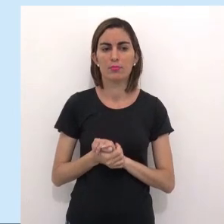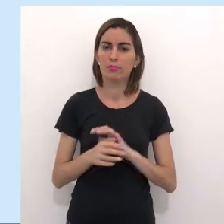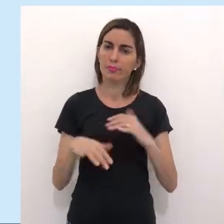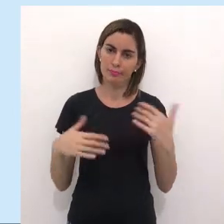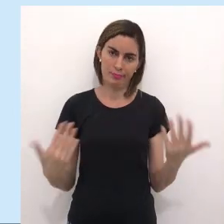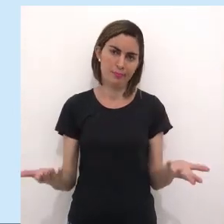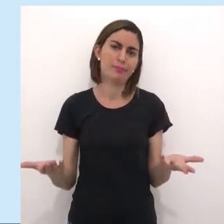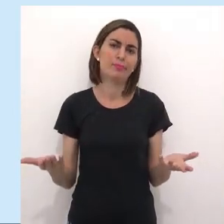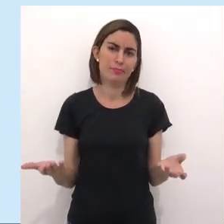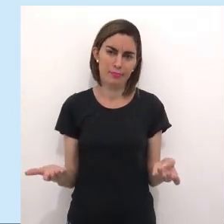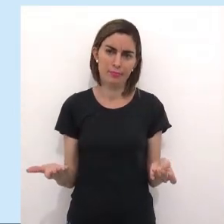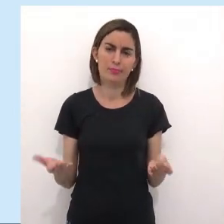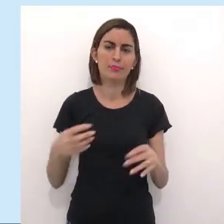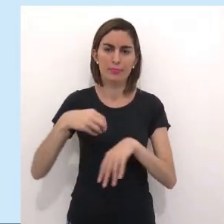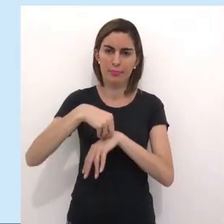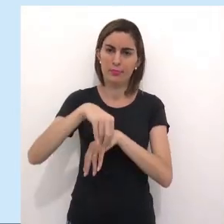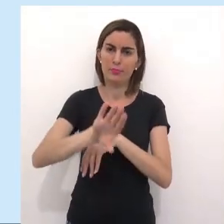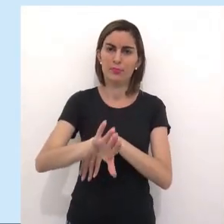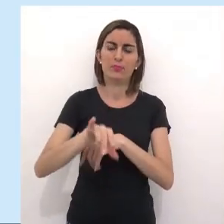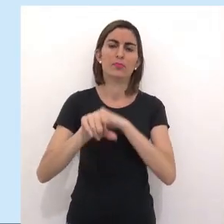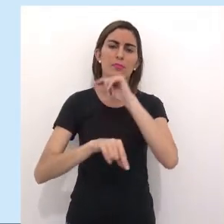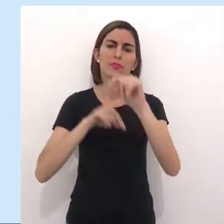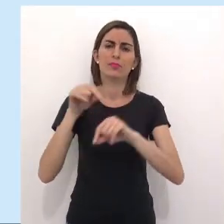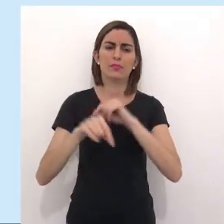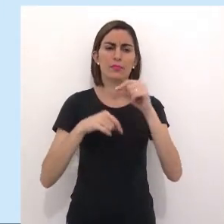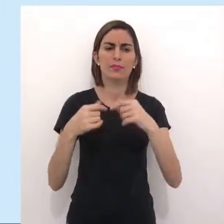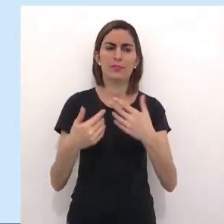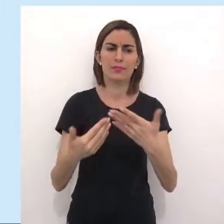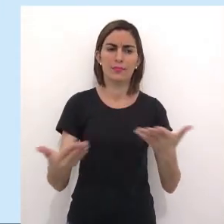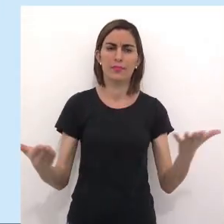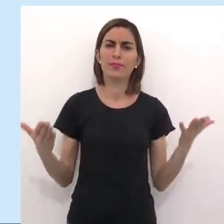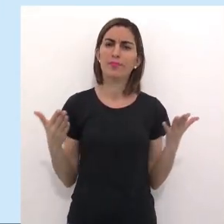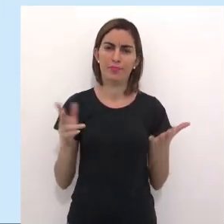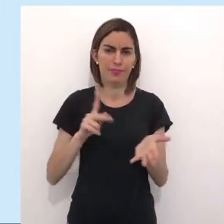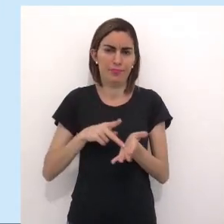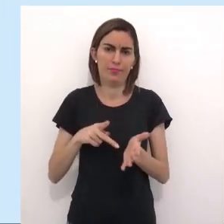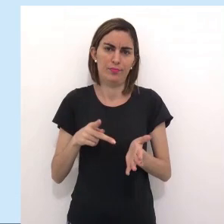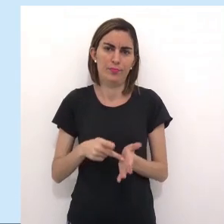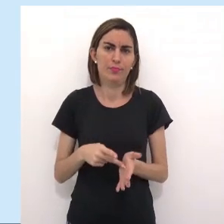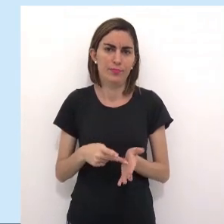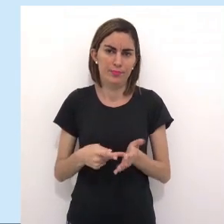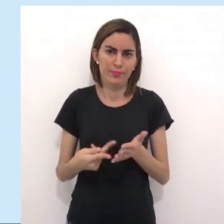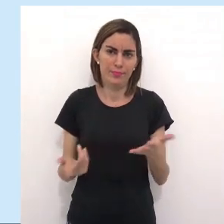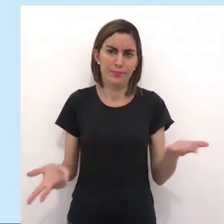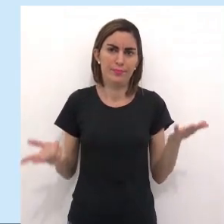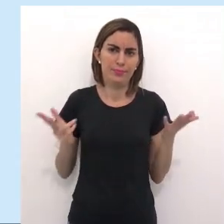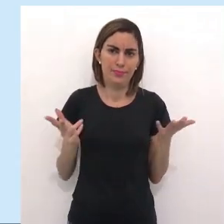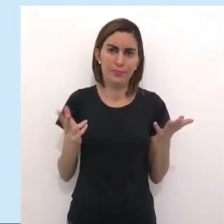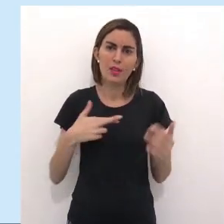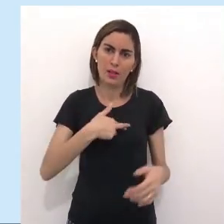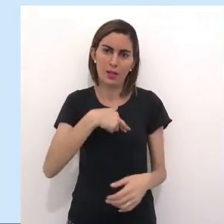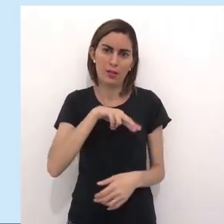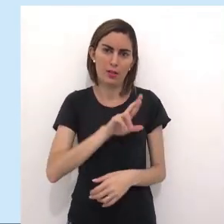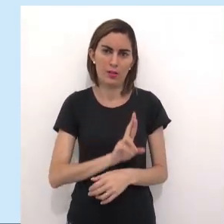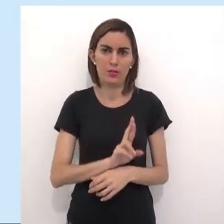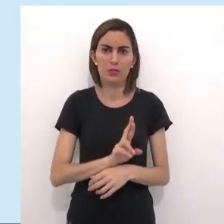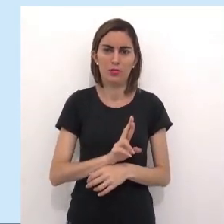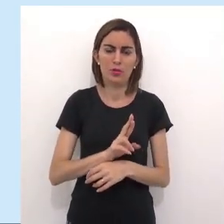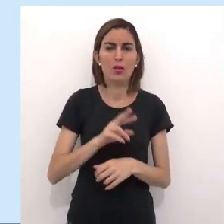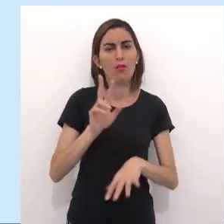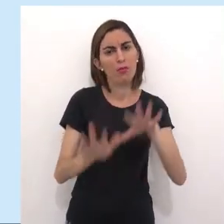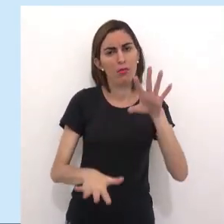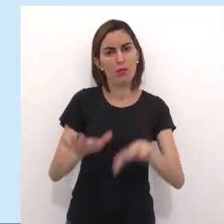E cabe destacar que, na realidade, a religião independe